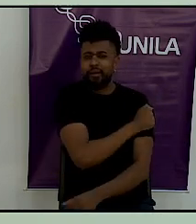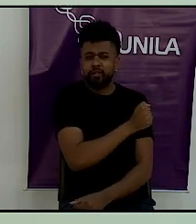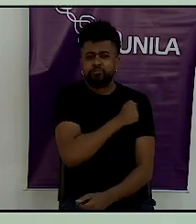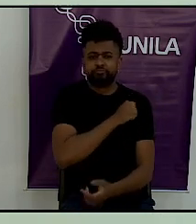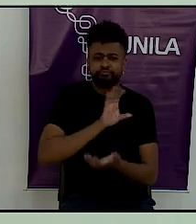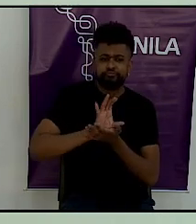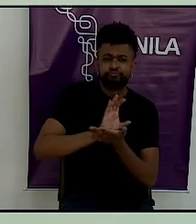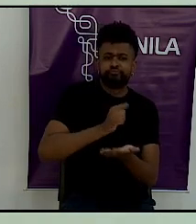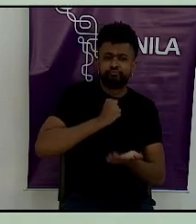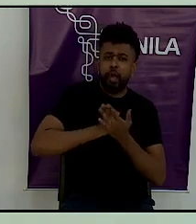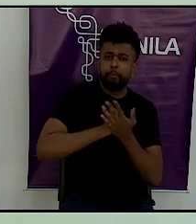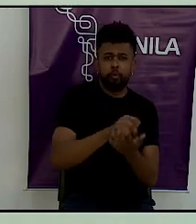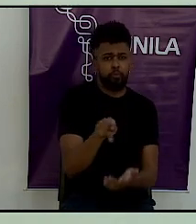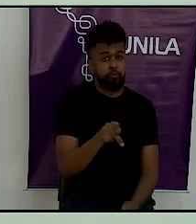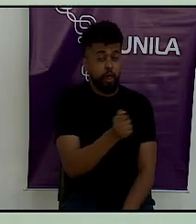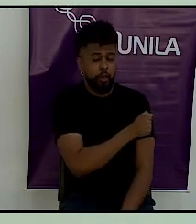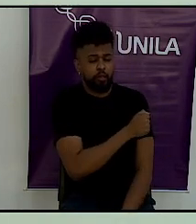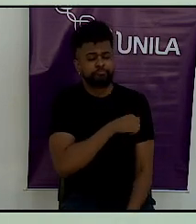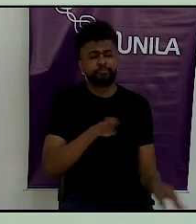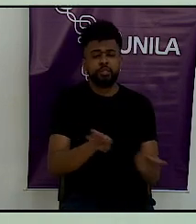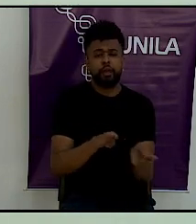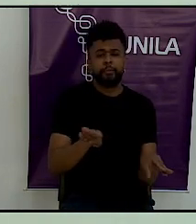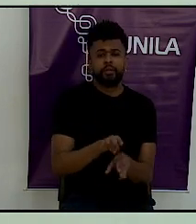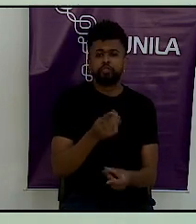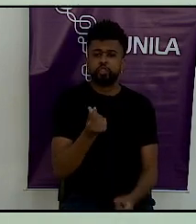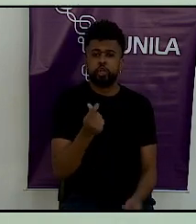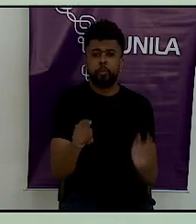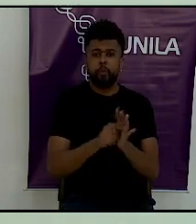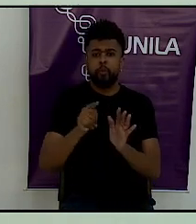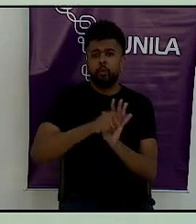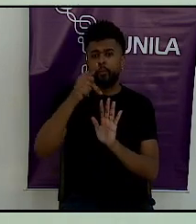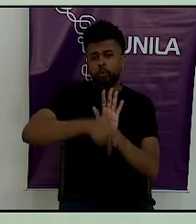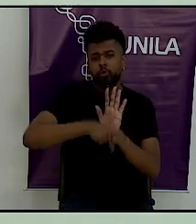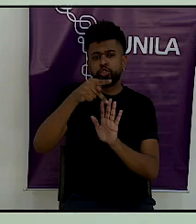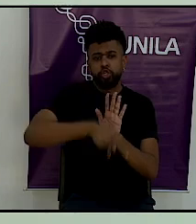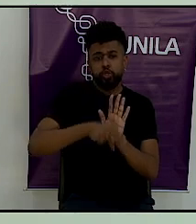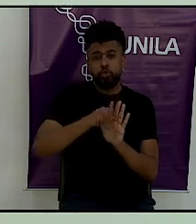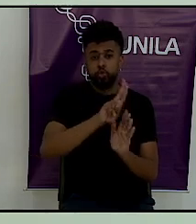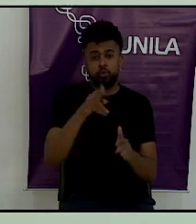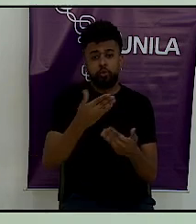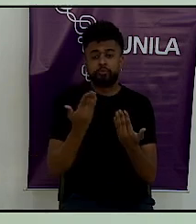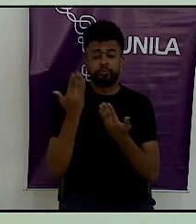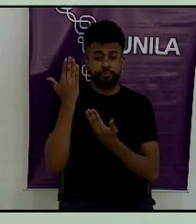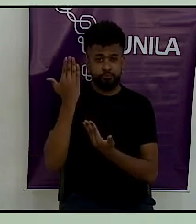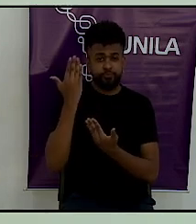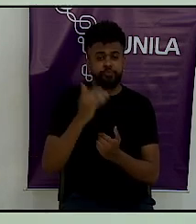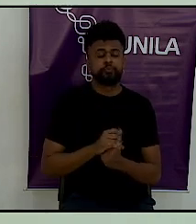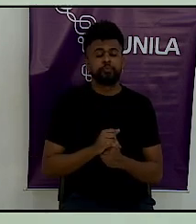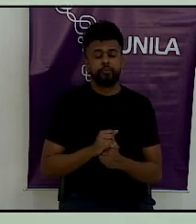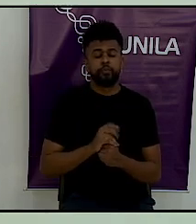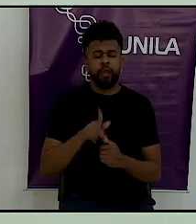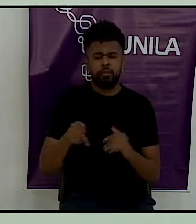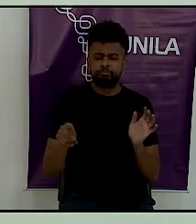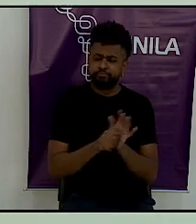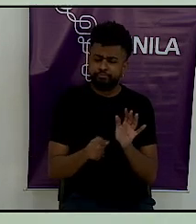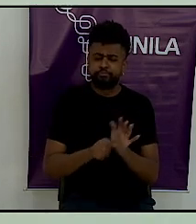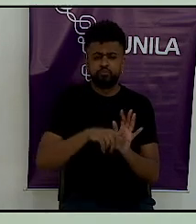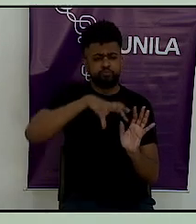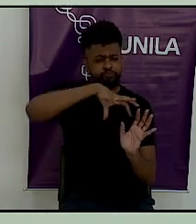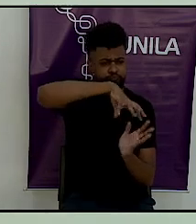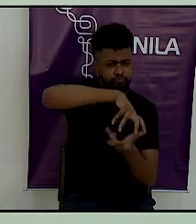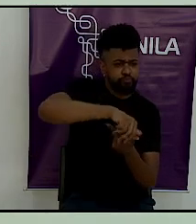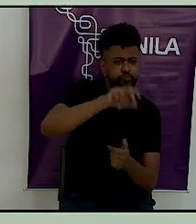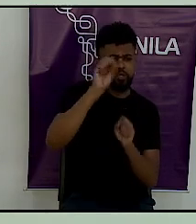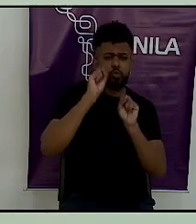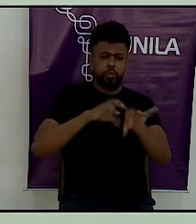assistência estudantil. A matriz do projeto Milton Santos tem a ver com a internacionalização da educação superior,